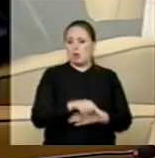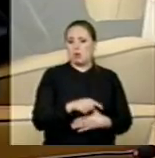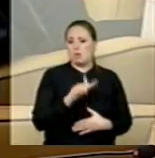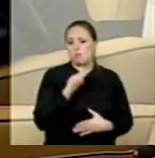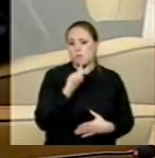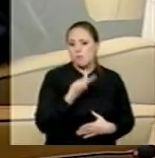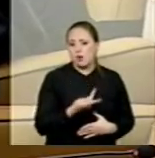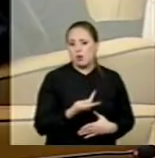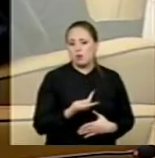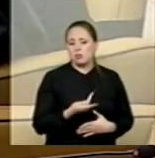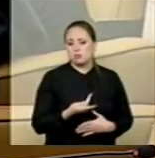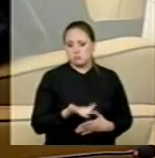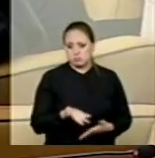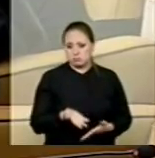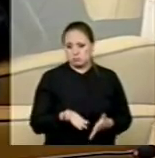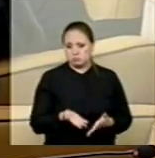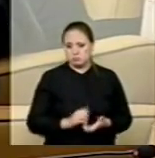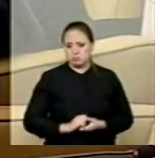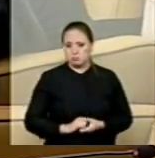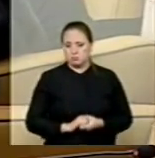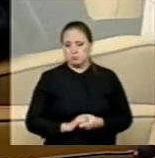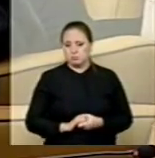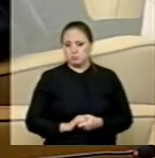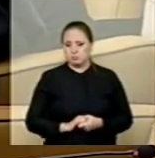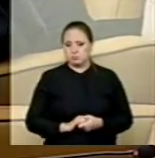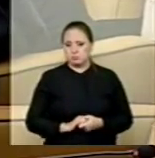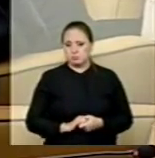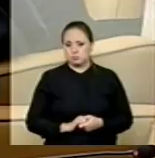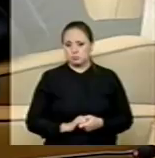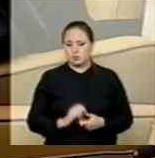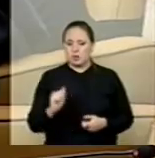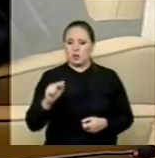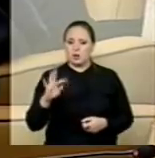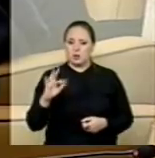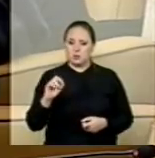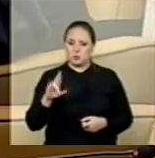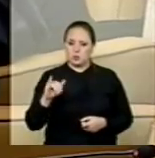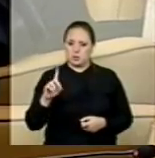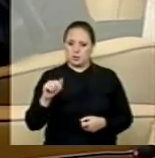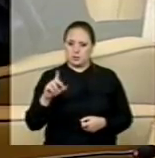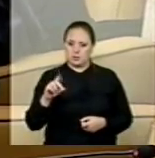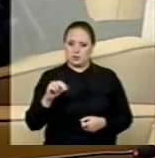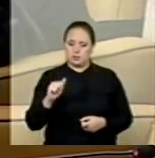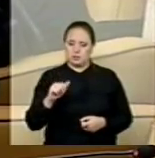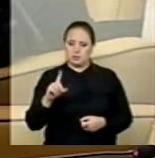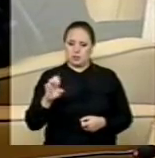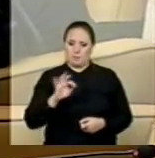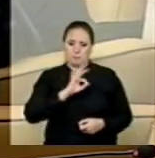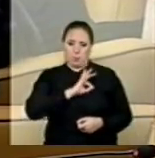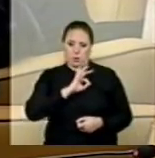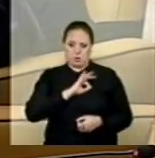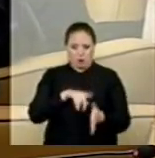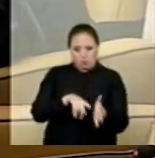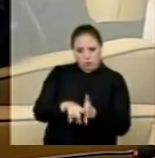sem esmorecer. Compete à autoridade policial investigar, ao